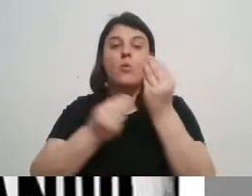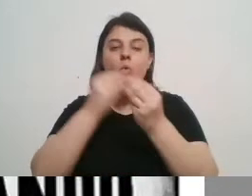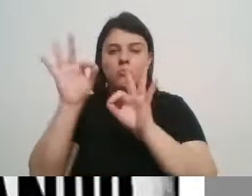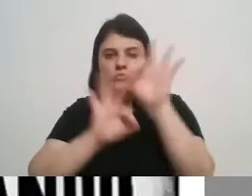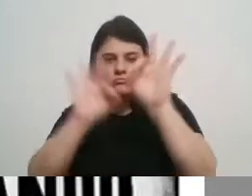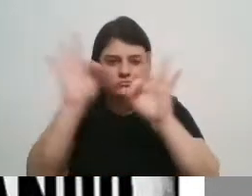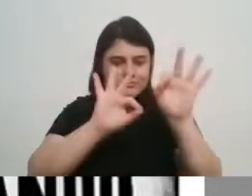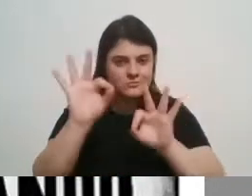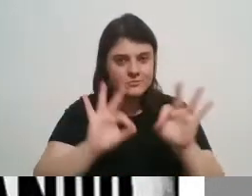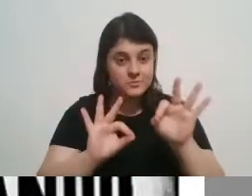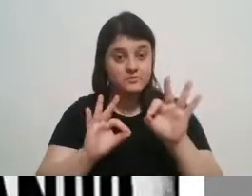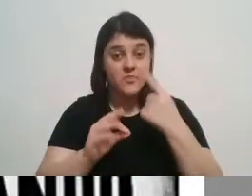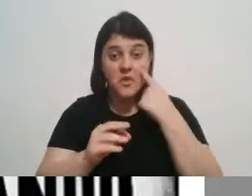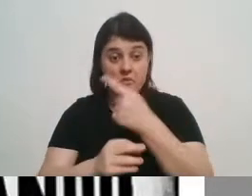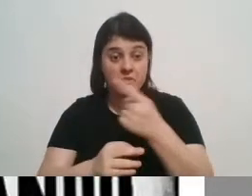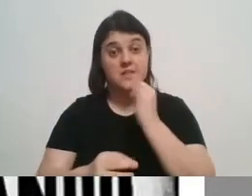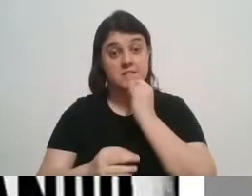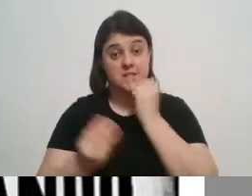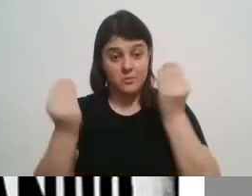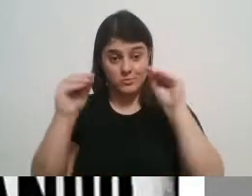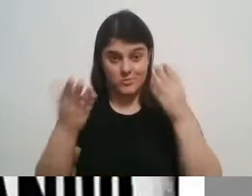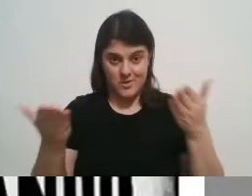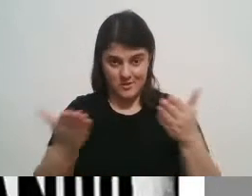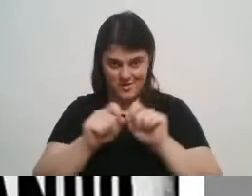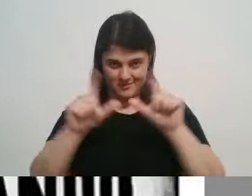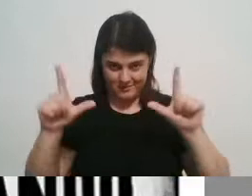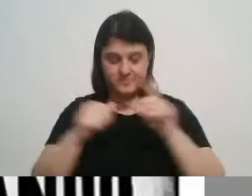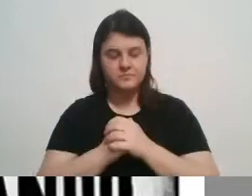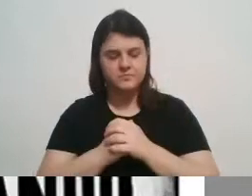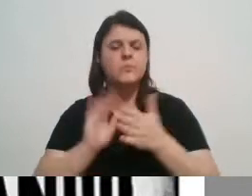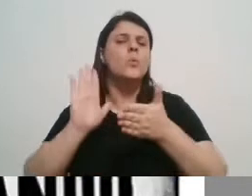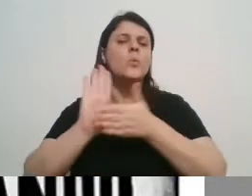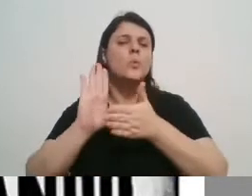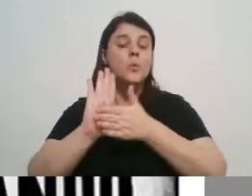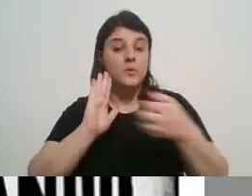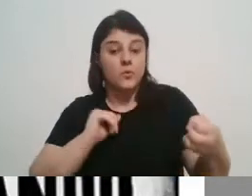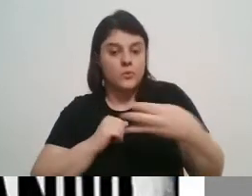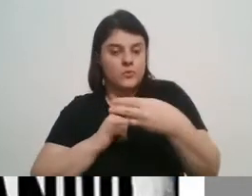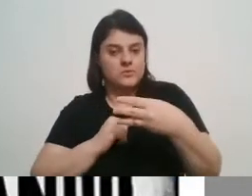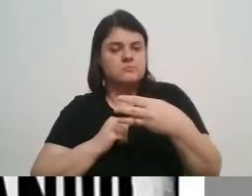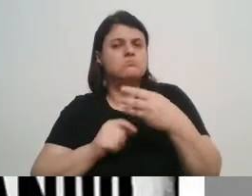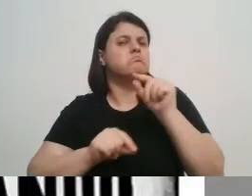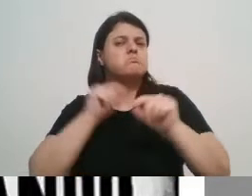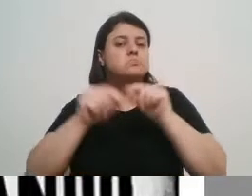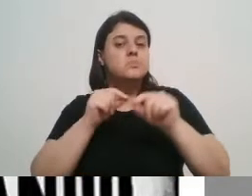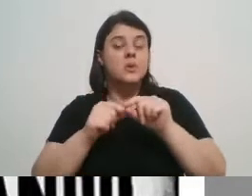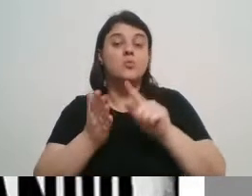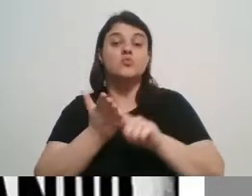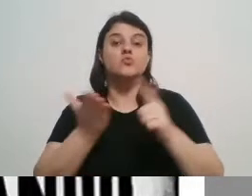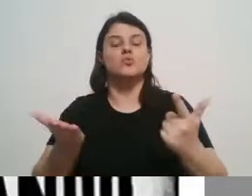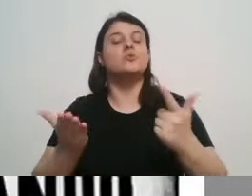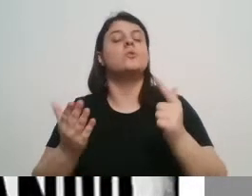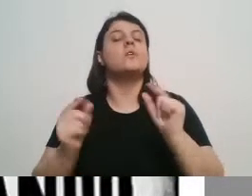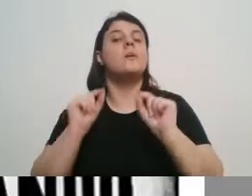vê aí por esses exemplos que eu coloquei. E essa proposta visual inovadora faz do Última Hora um jornal